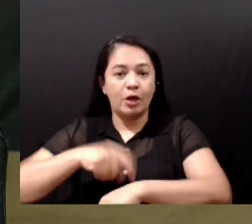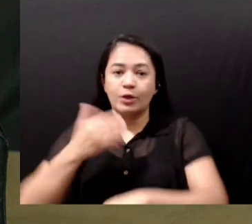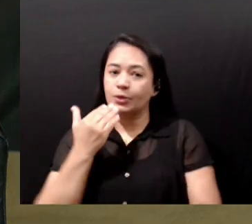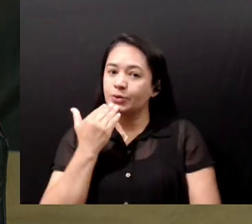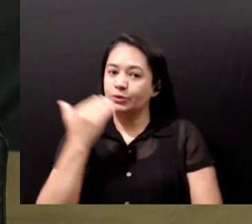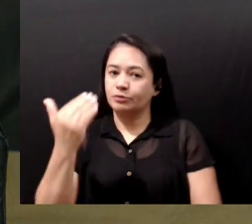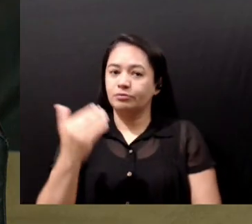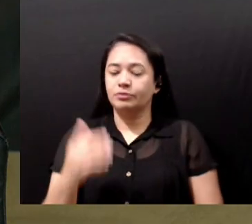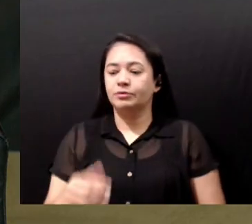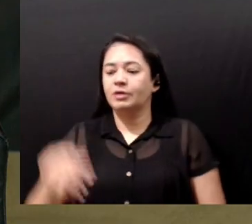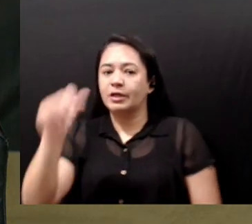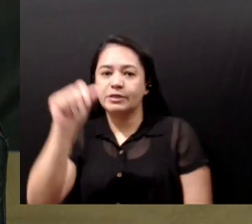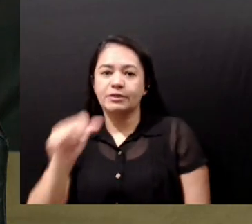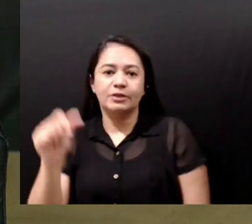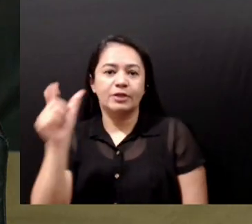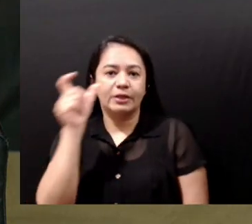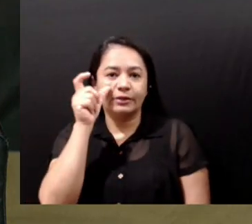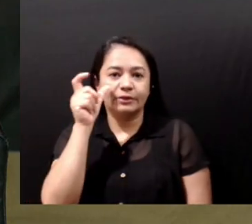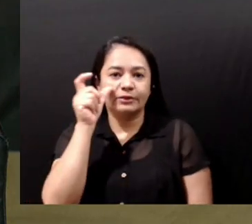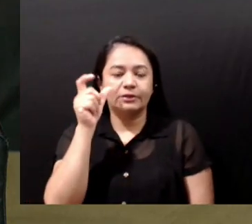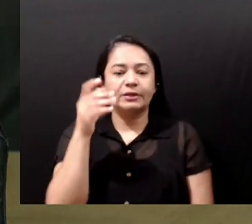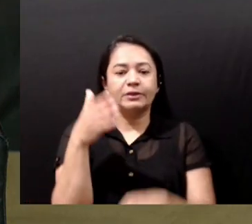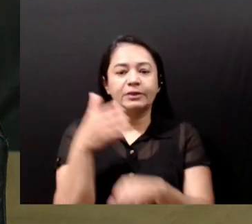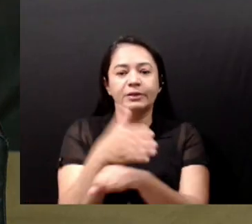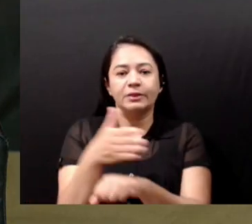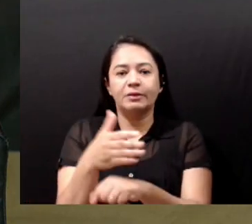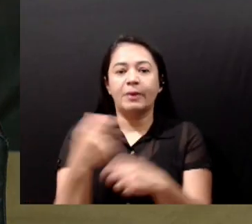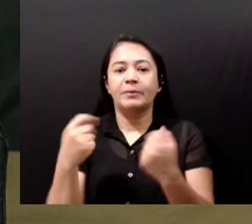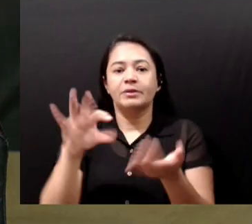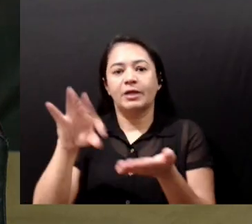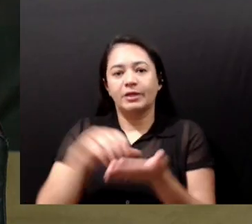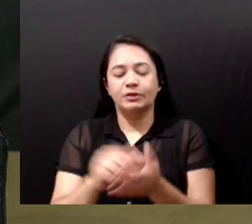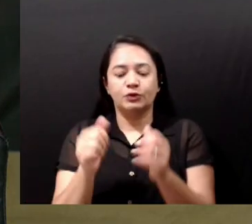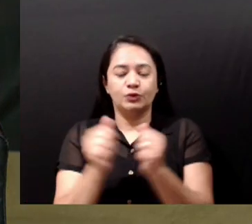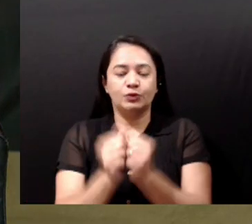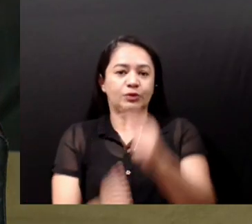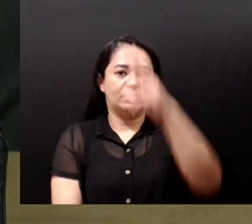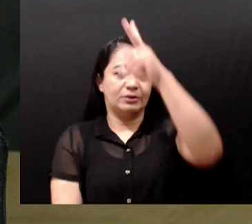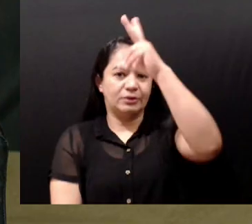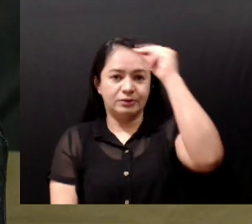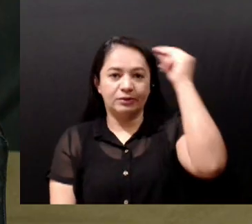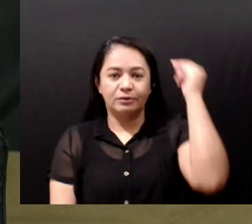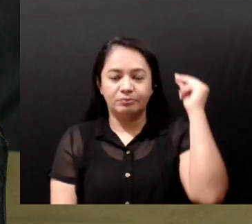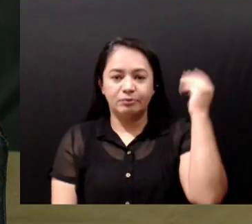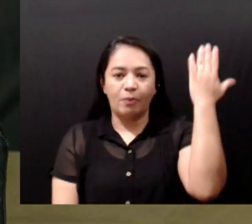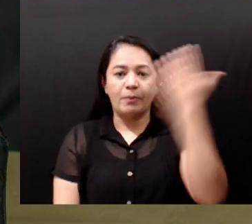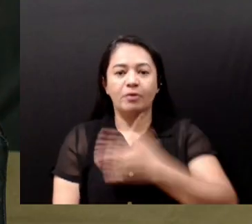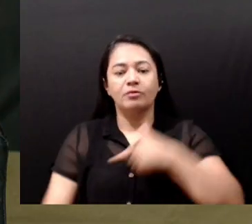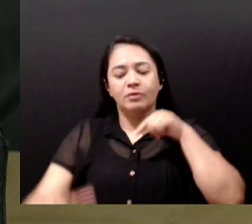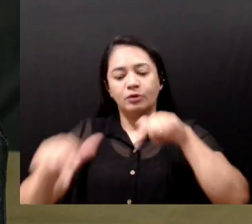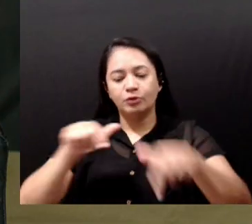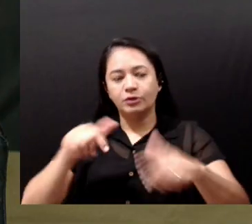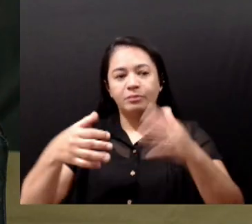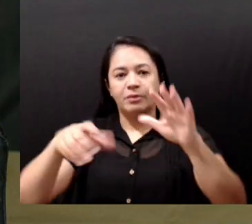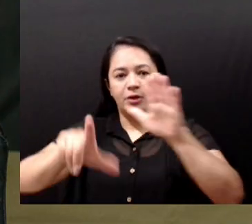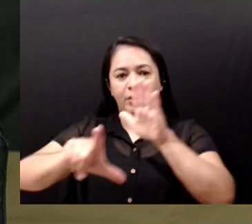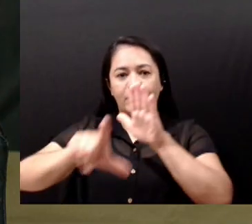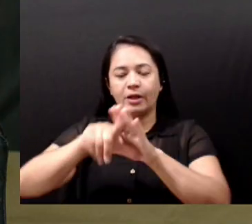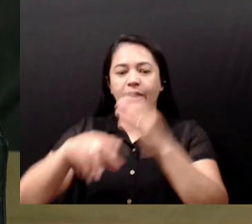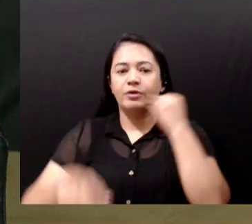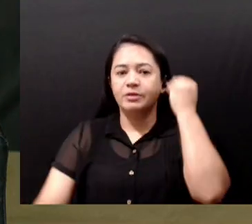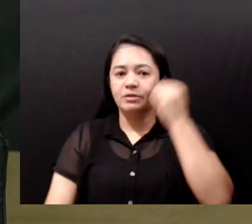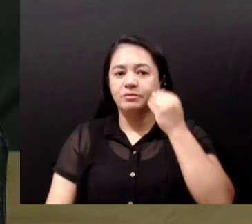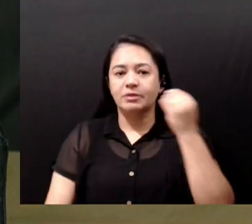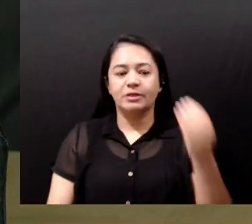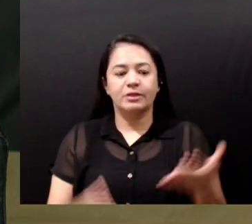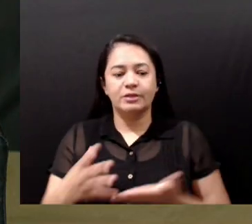em participar do programa vão precisar se cadastrar junto à Prefeitura, comprovando a atuação legal e experiência em resgate e adoção. Esse